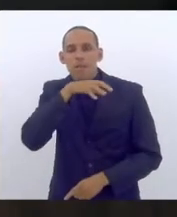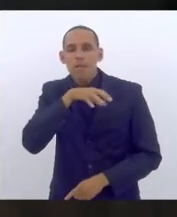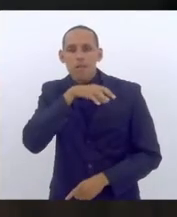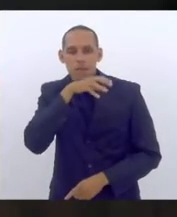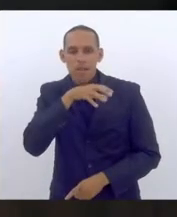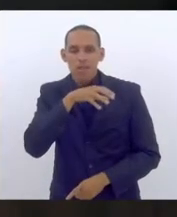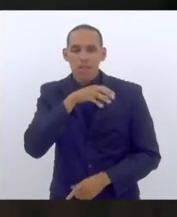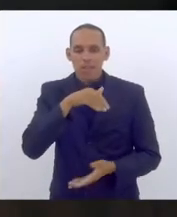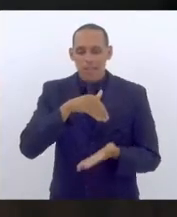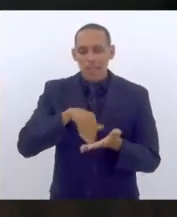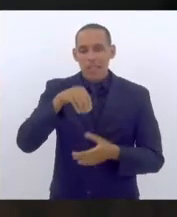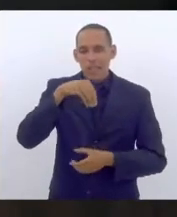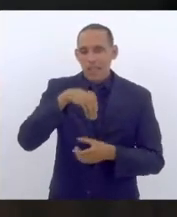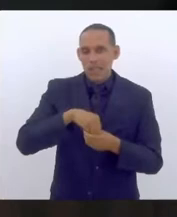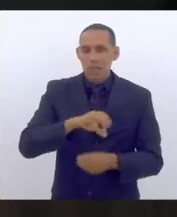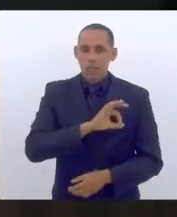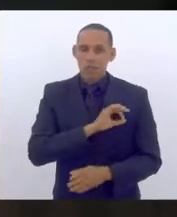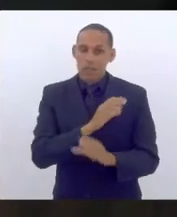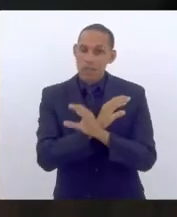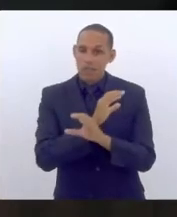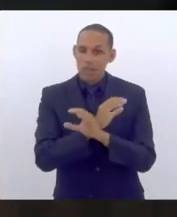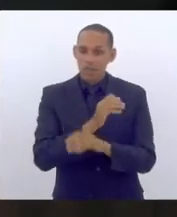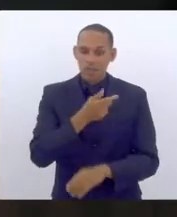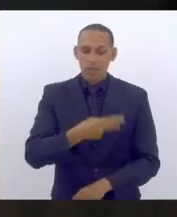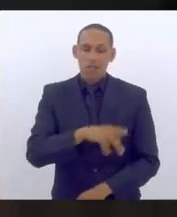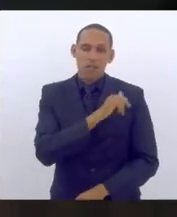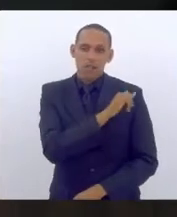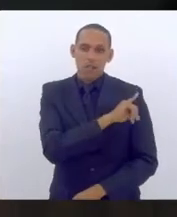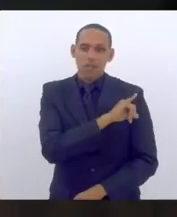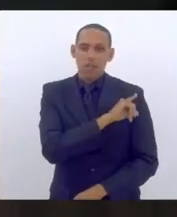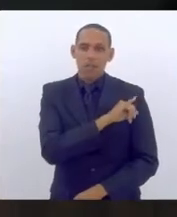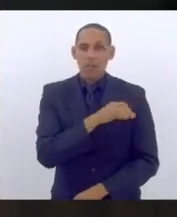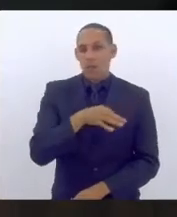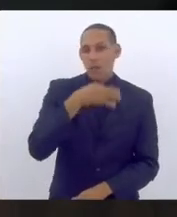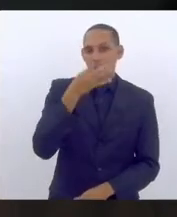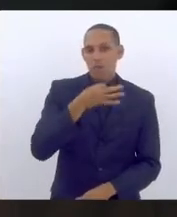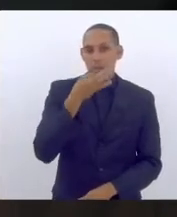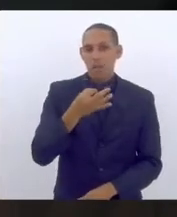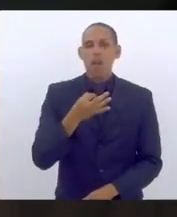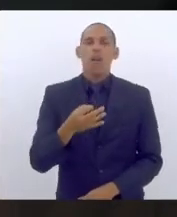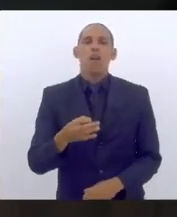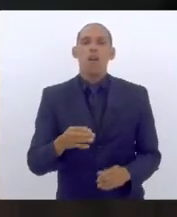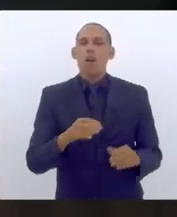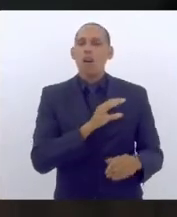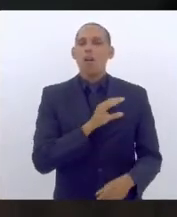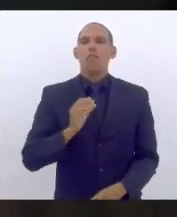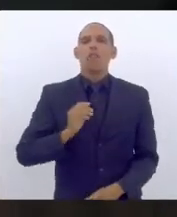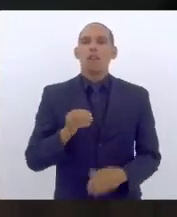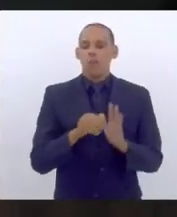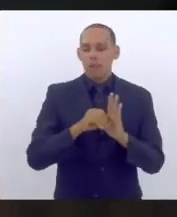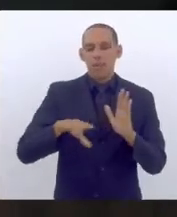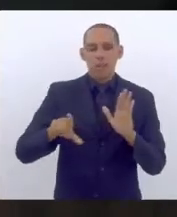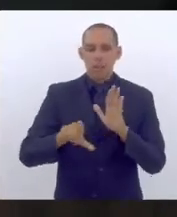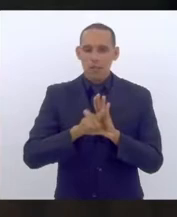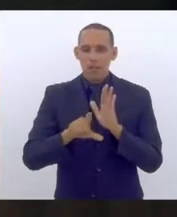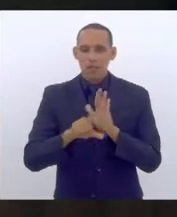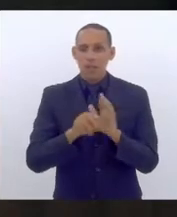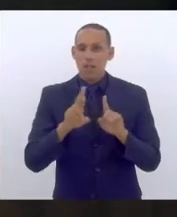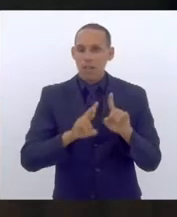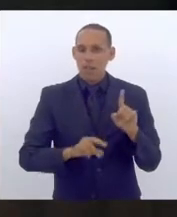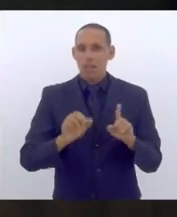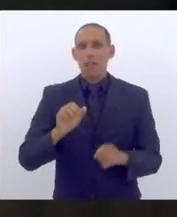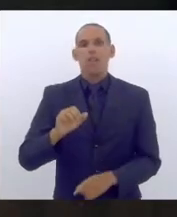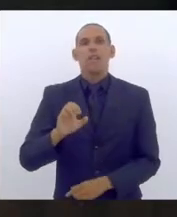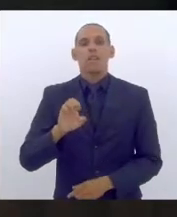na estrutura da secretaria de polícia civil do Estado do Rio de Janeiro parecida comissão de indicações Legislativa favorável relator Deputado Eurico Júnior em